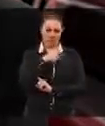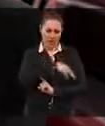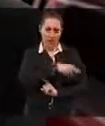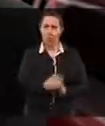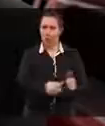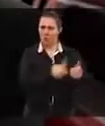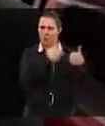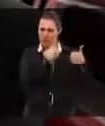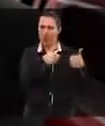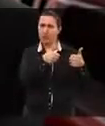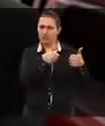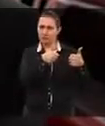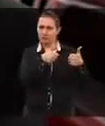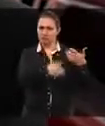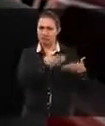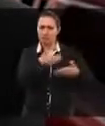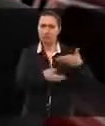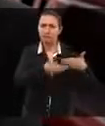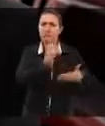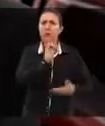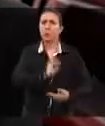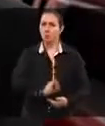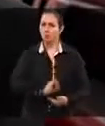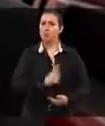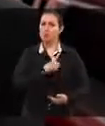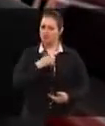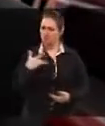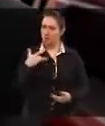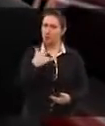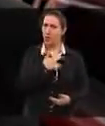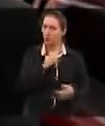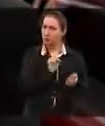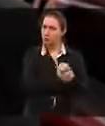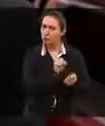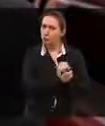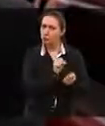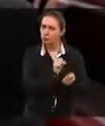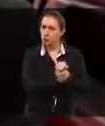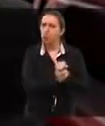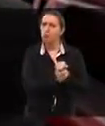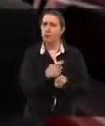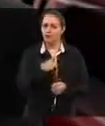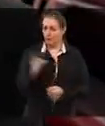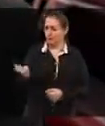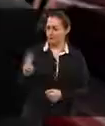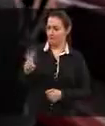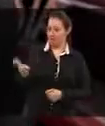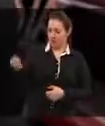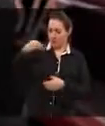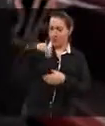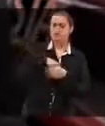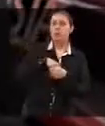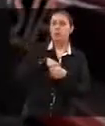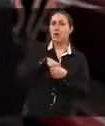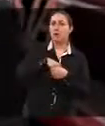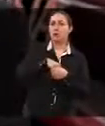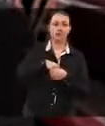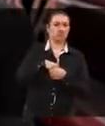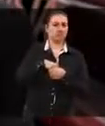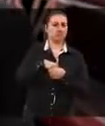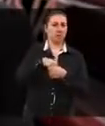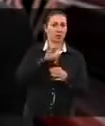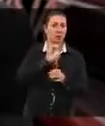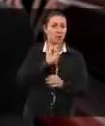ter uma qualidade nesse meu processo de emagrecimento, eu vou ter saúde, eu estou nutrindo as minhas células ou eu estou simplesmente